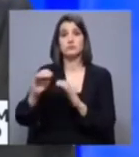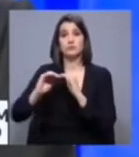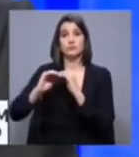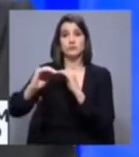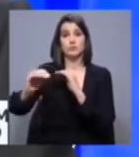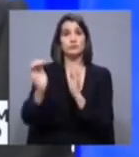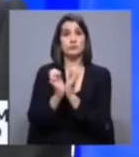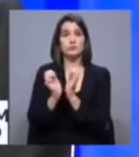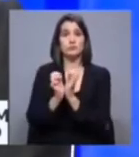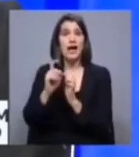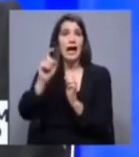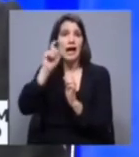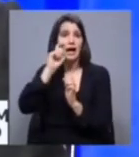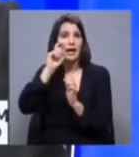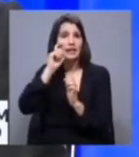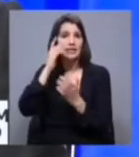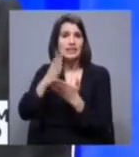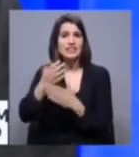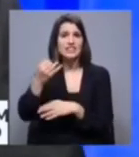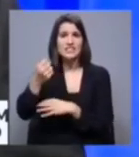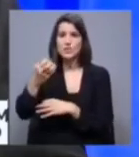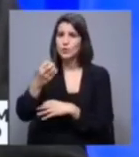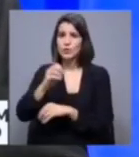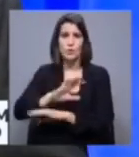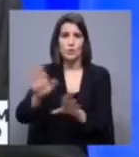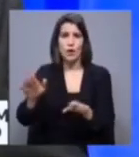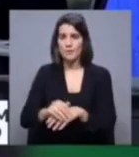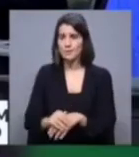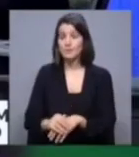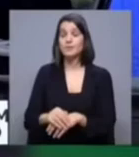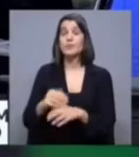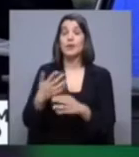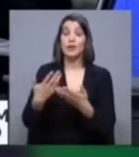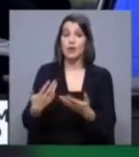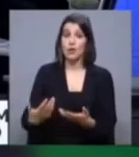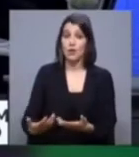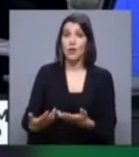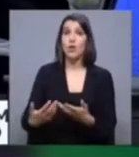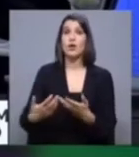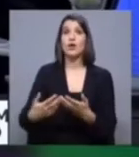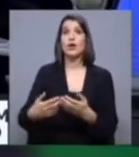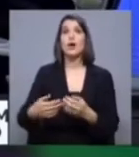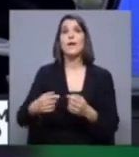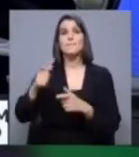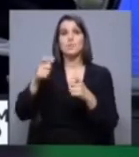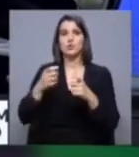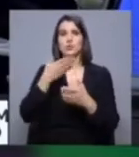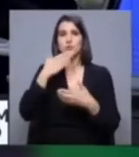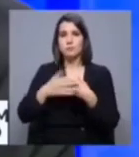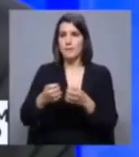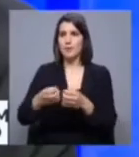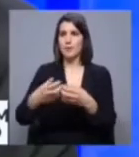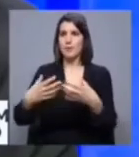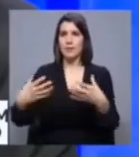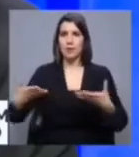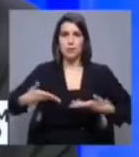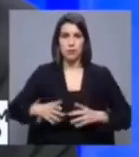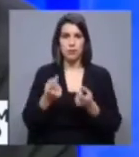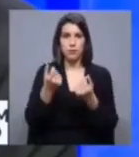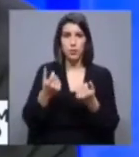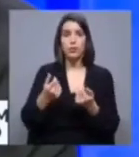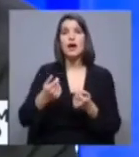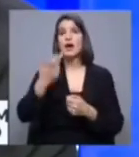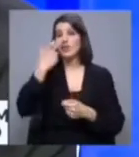Social não estão garantidas até 2050. Isso é verdade. Com a atual progressão da demografia, se nada for feito, as pensões que vão